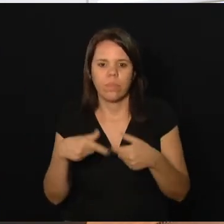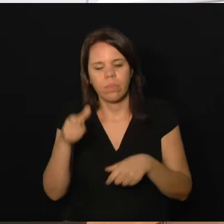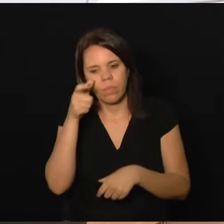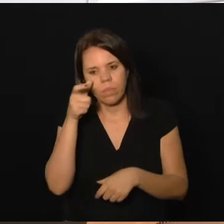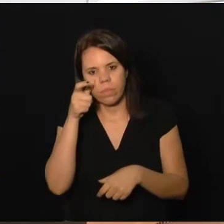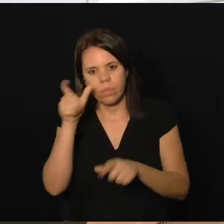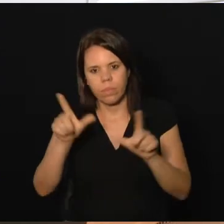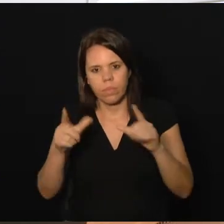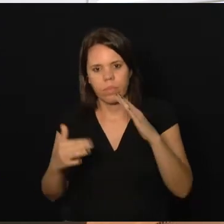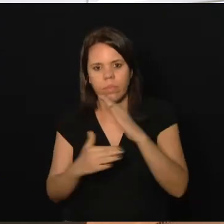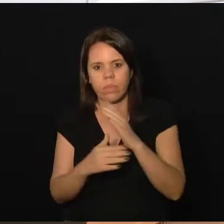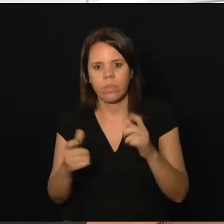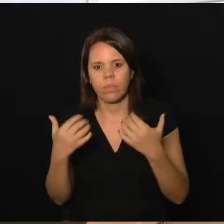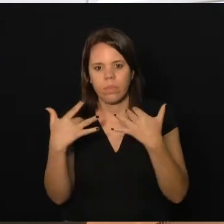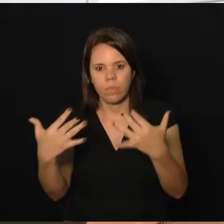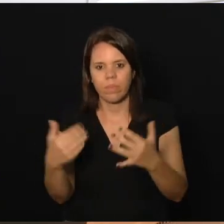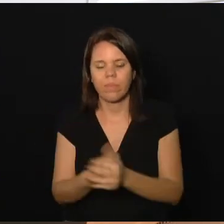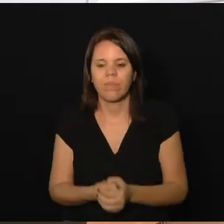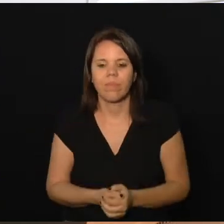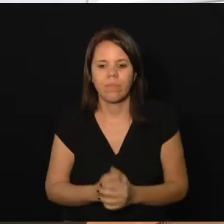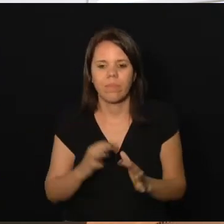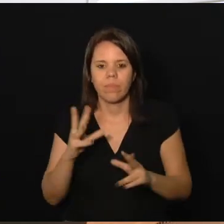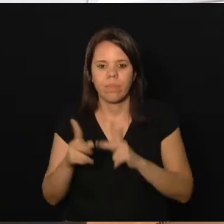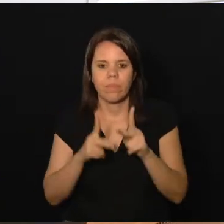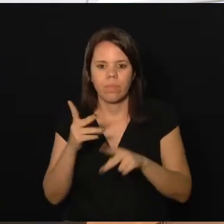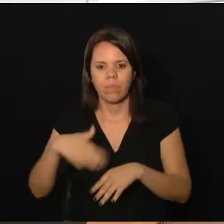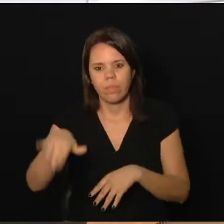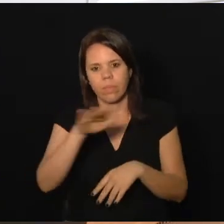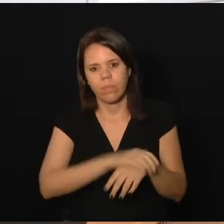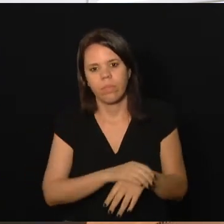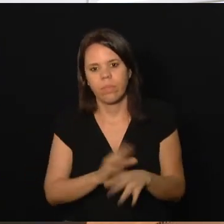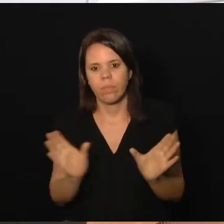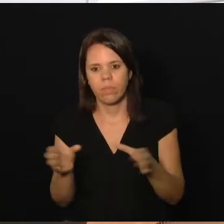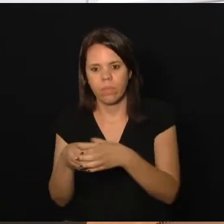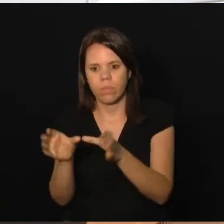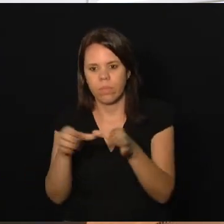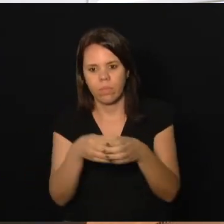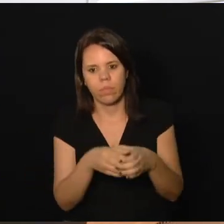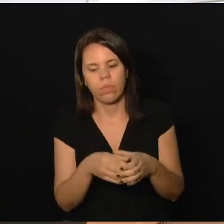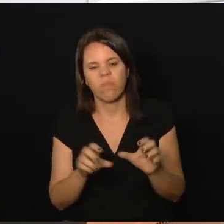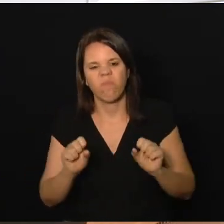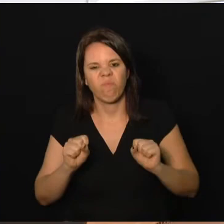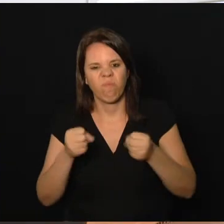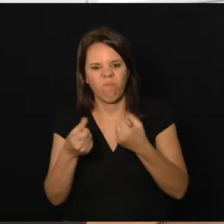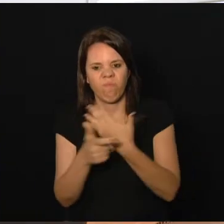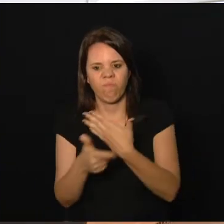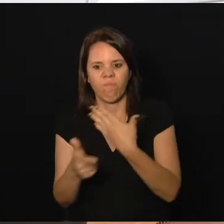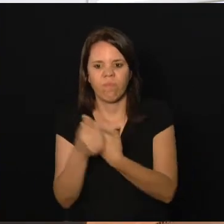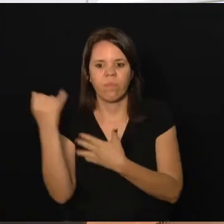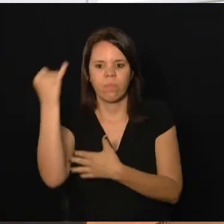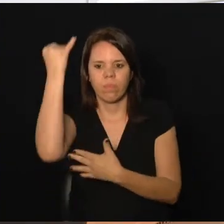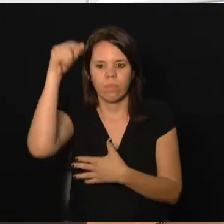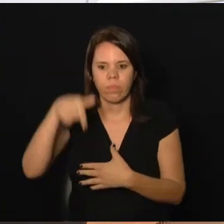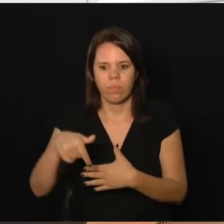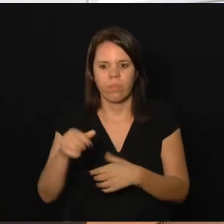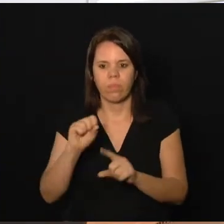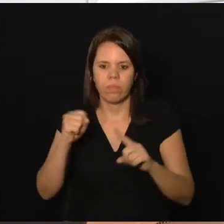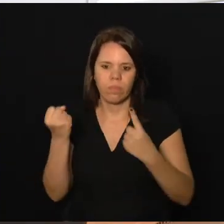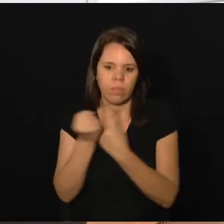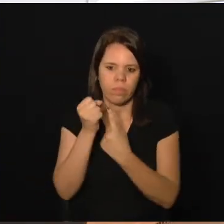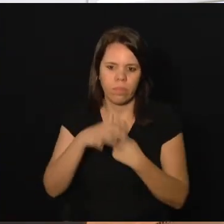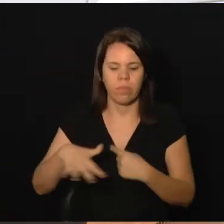assistindo pela TV Câmara, né? E toda essa comissão que realmente tem um papel muito importante aqui na sociedade,